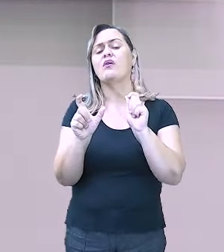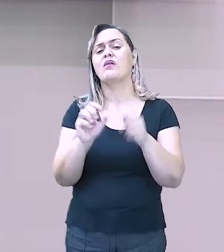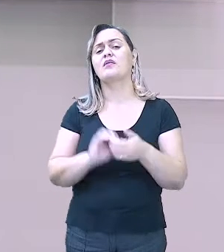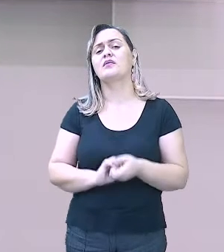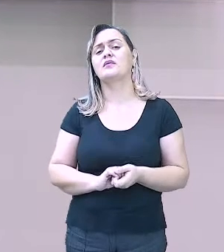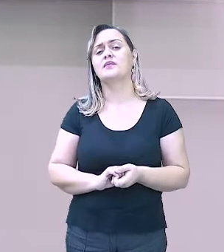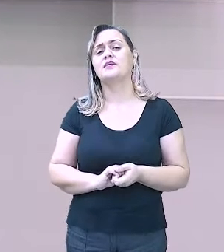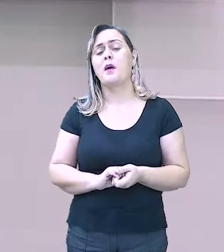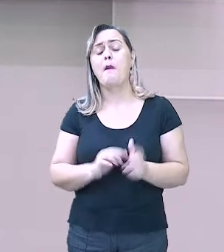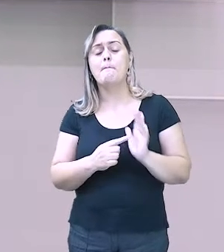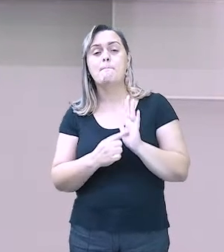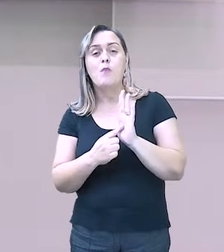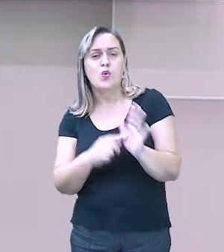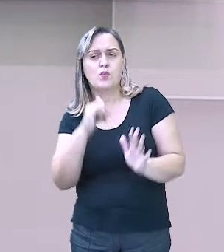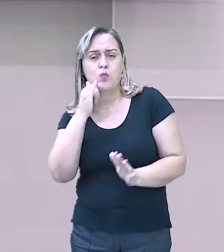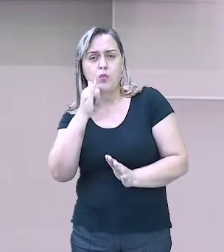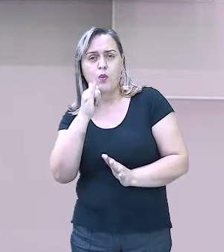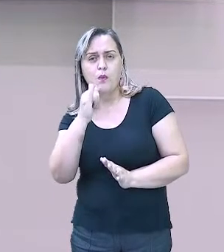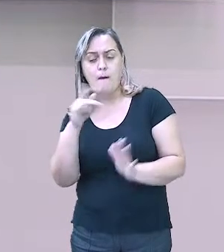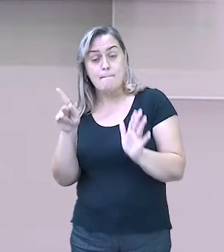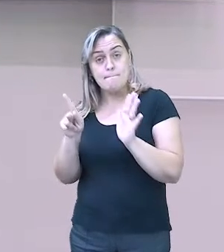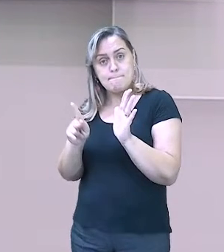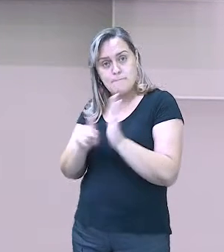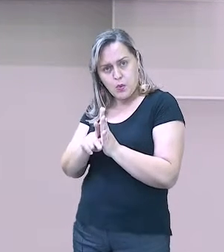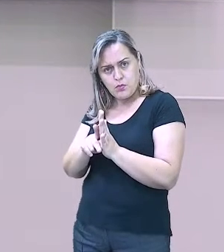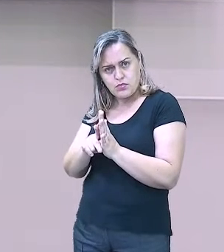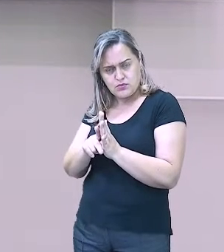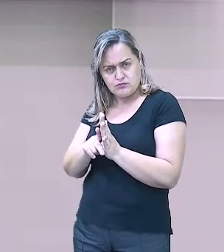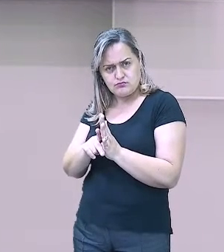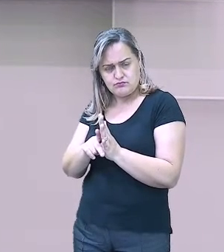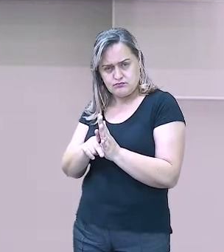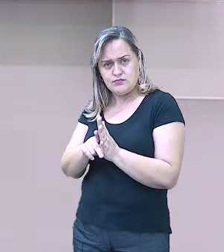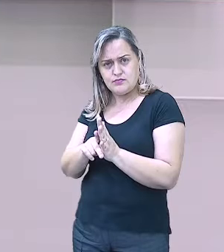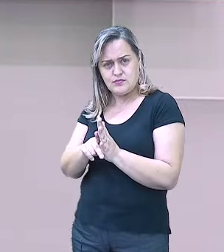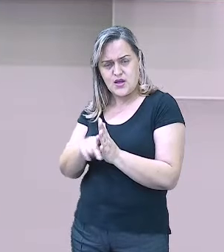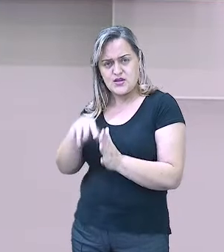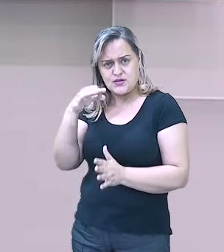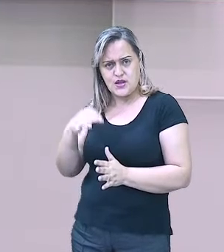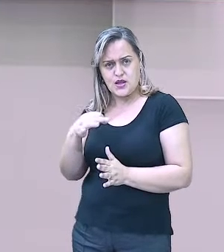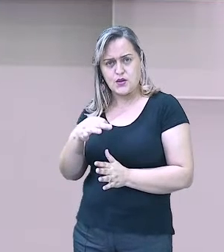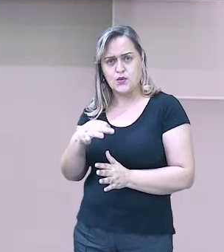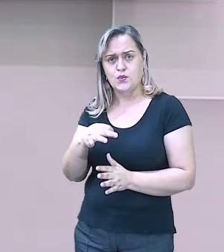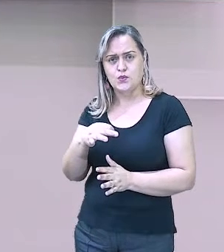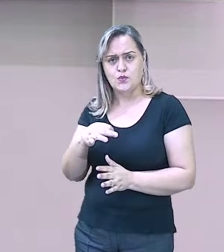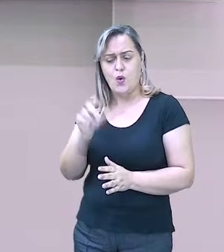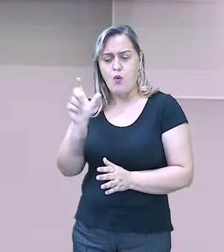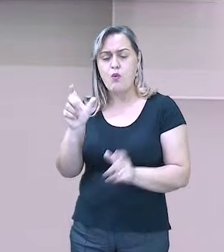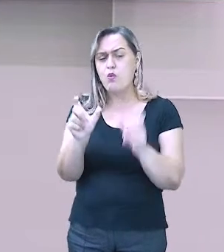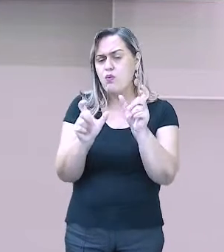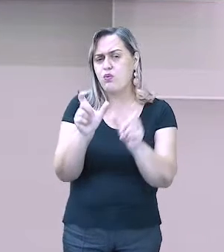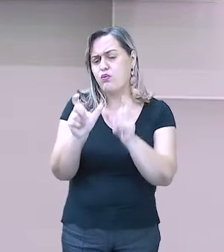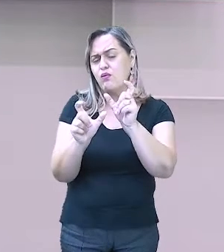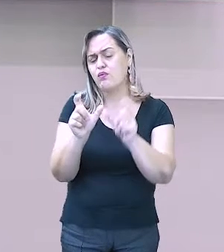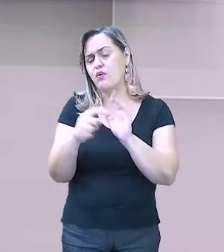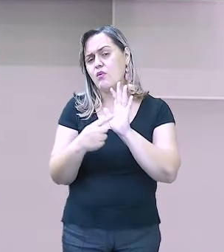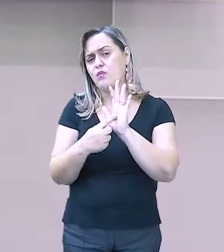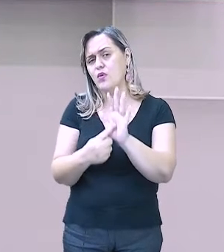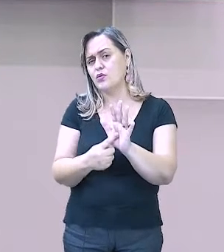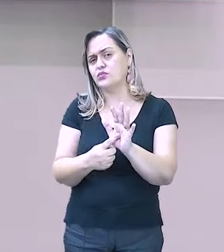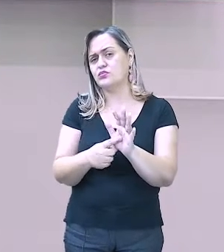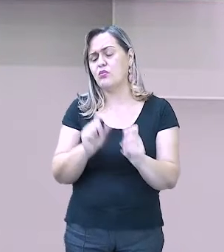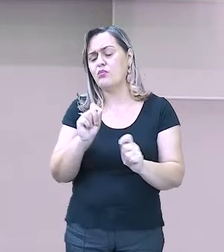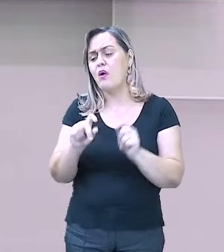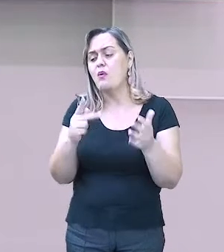mais específica, ou seja, ele traz uma circunstância. Muitas vezes vai estar relacionada com